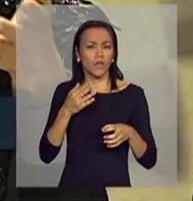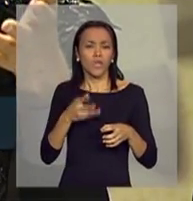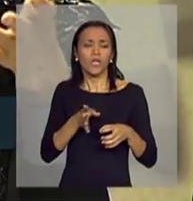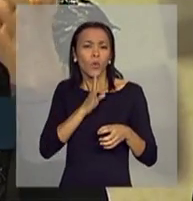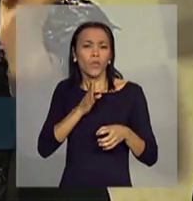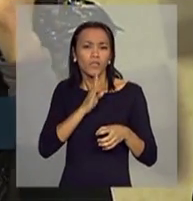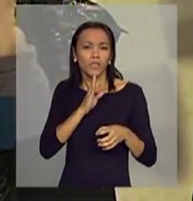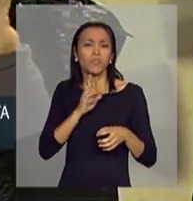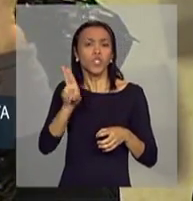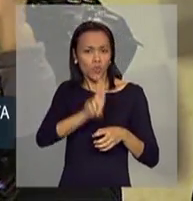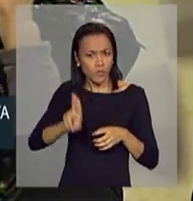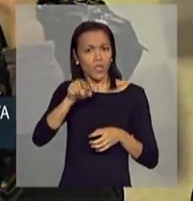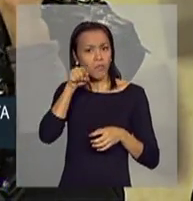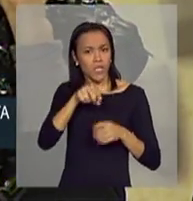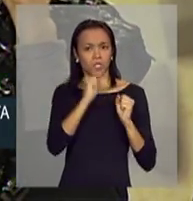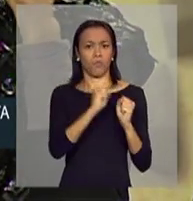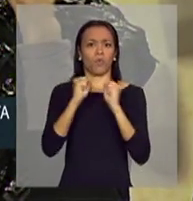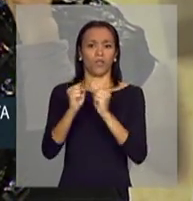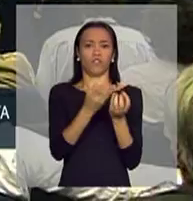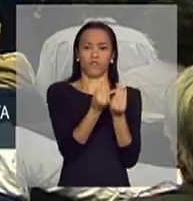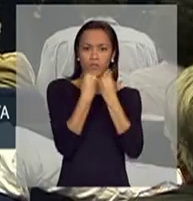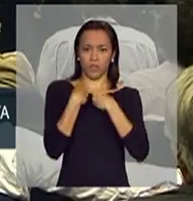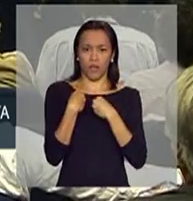E nós vamos fazer isso.